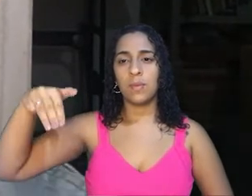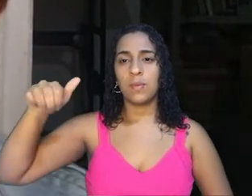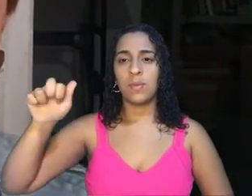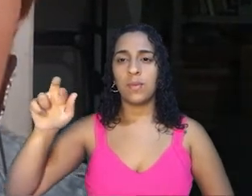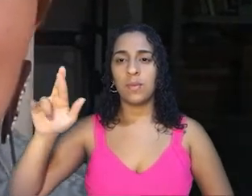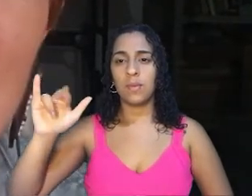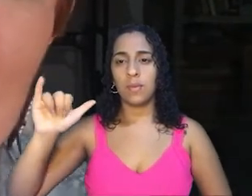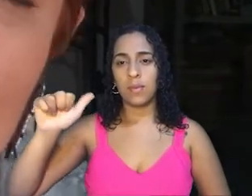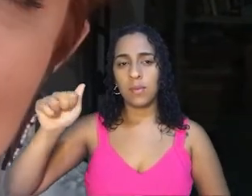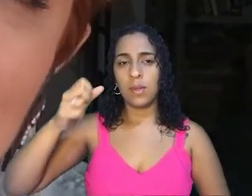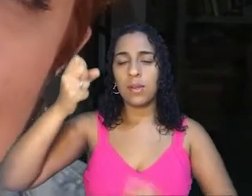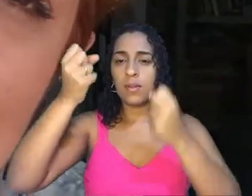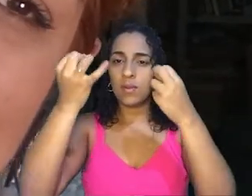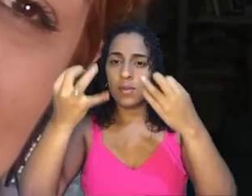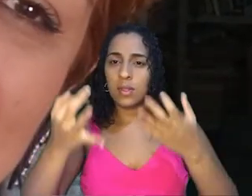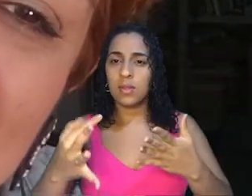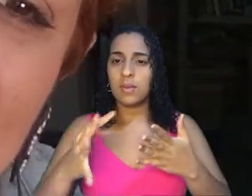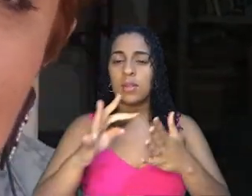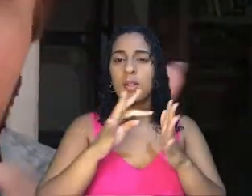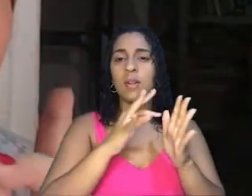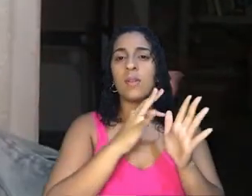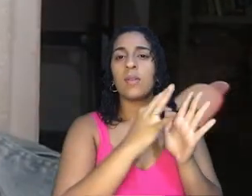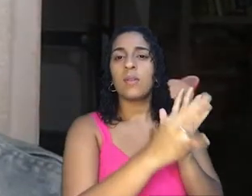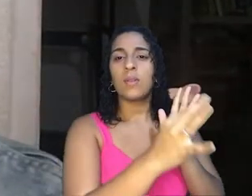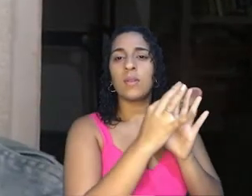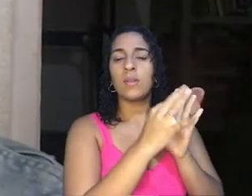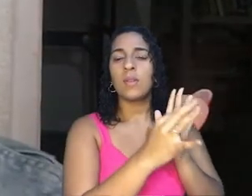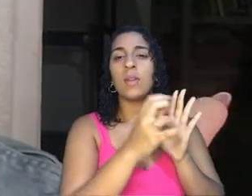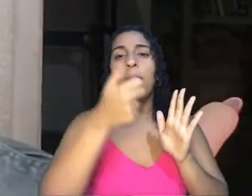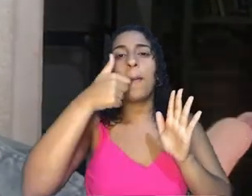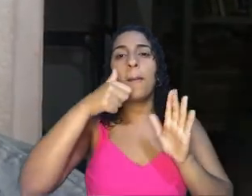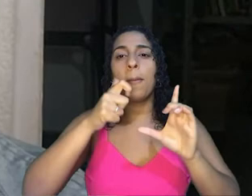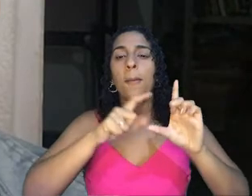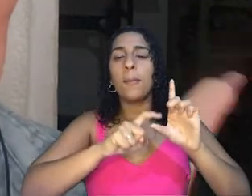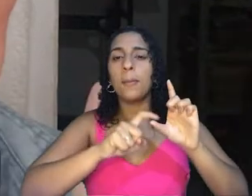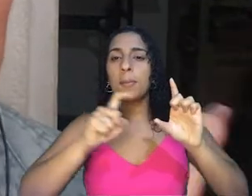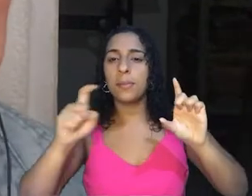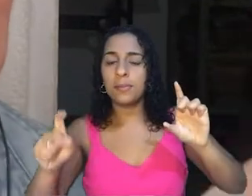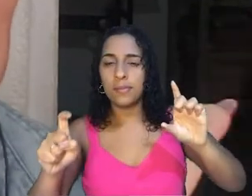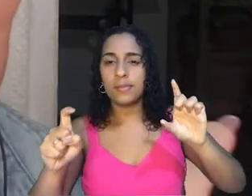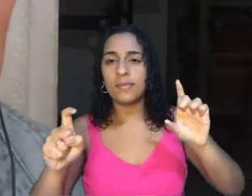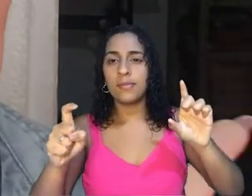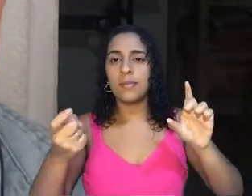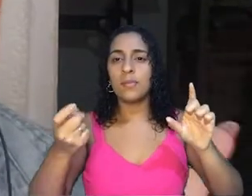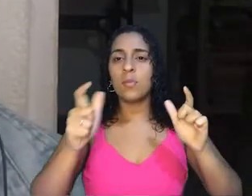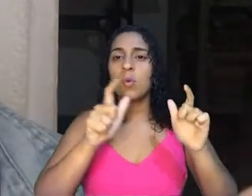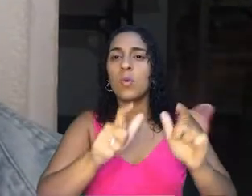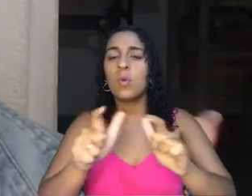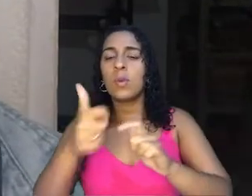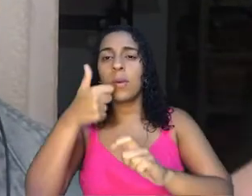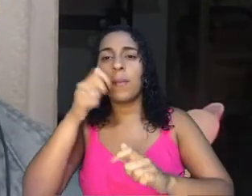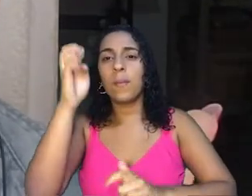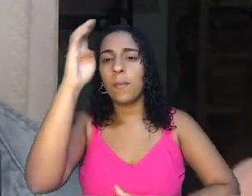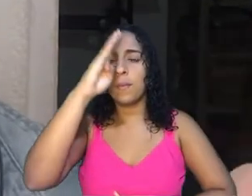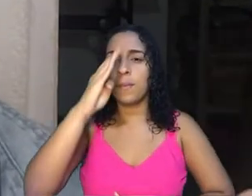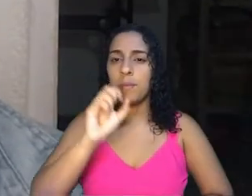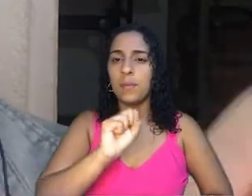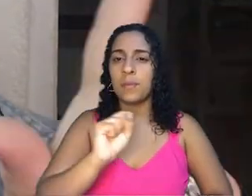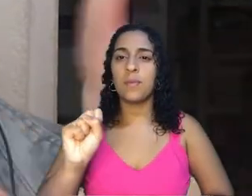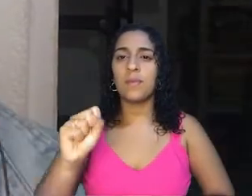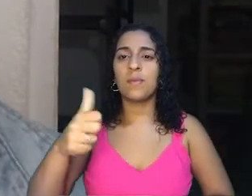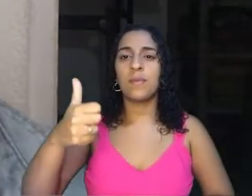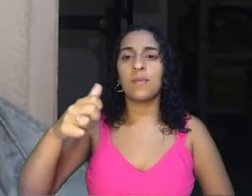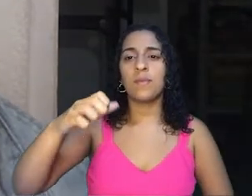que é mulheres Independentes ausente da historiografia os lugares das mulheres brasileiras do século